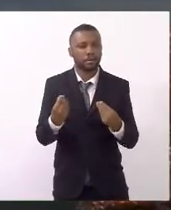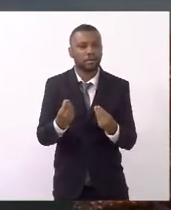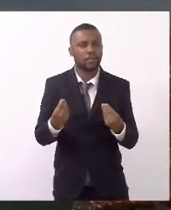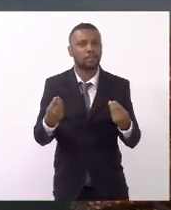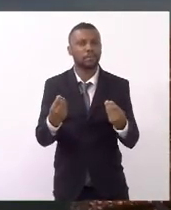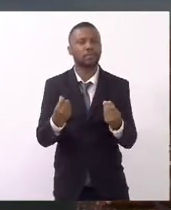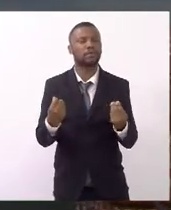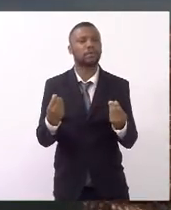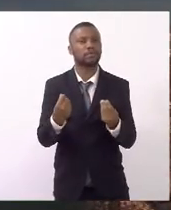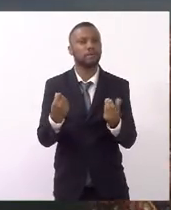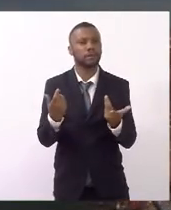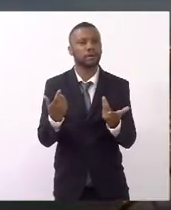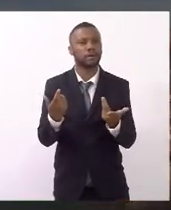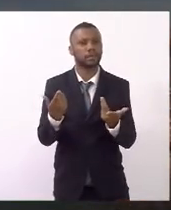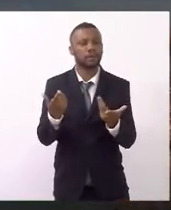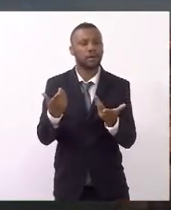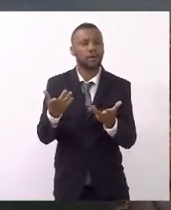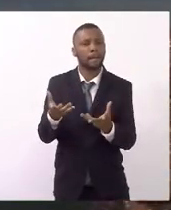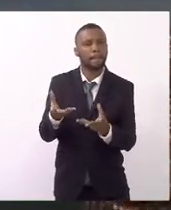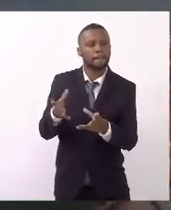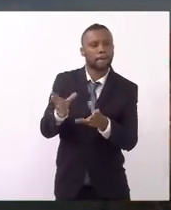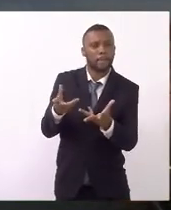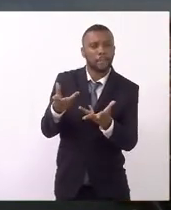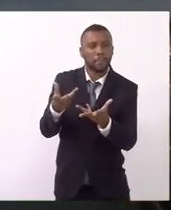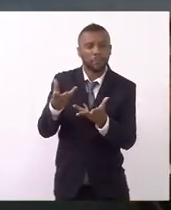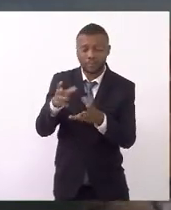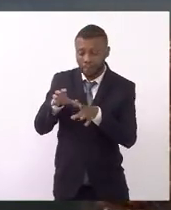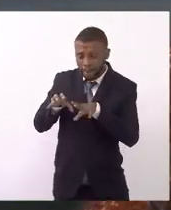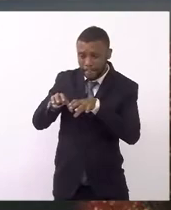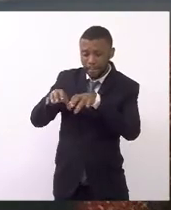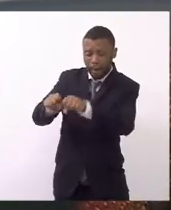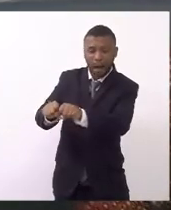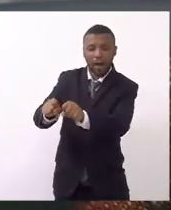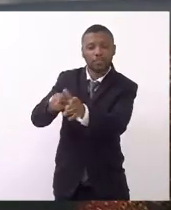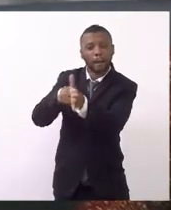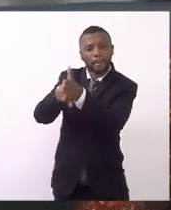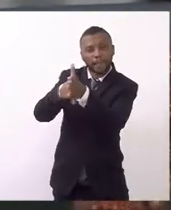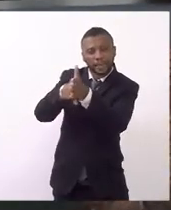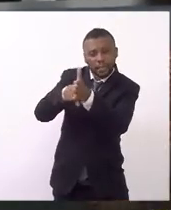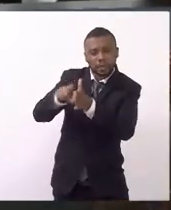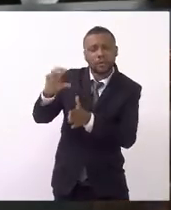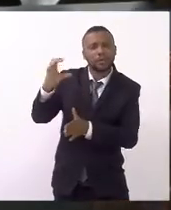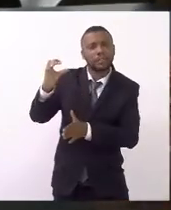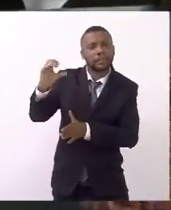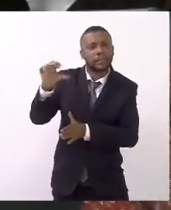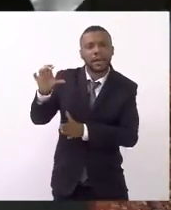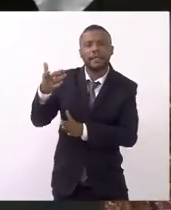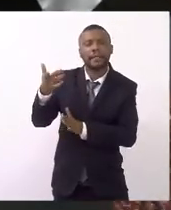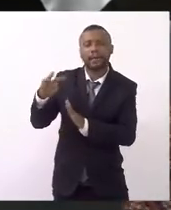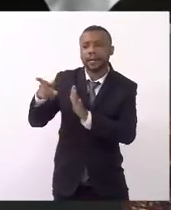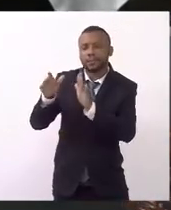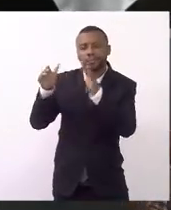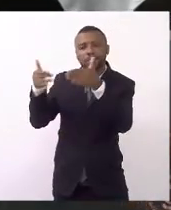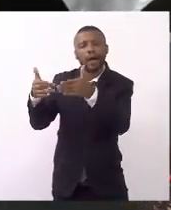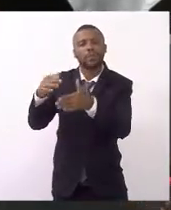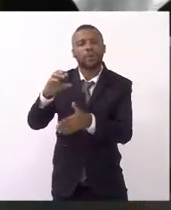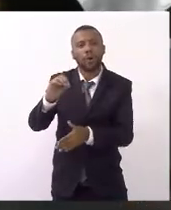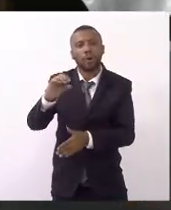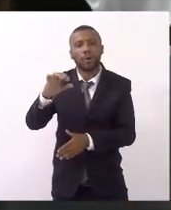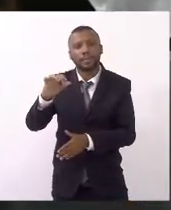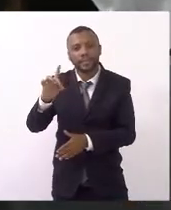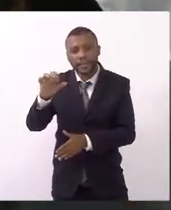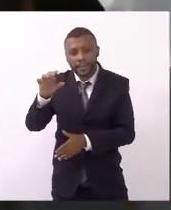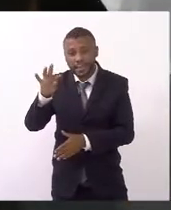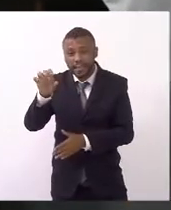de uma ciência ocidental de uma produção de um apagamento dos